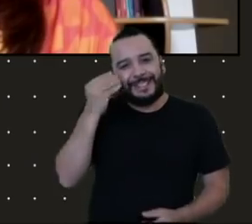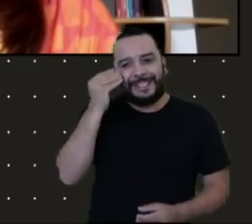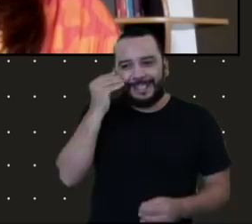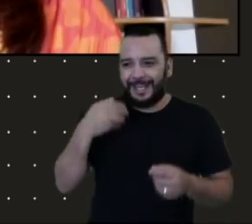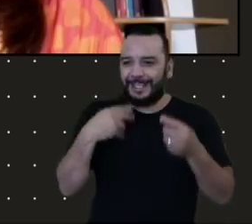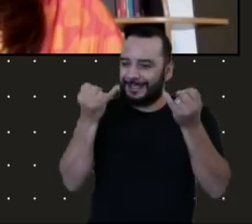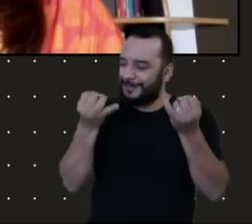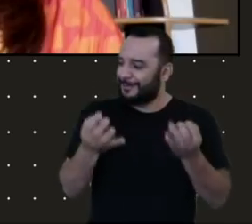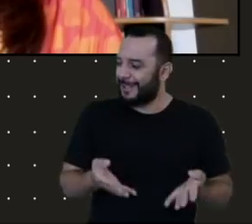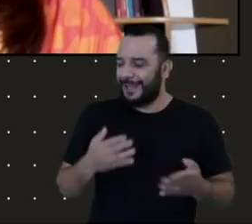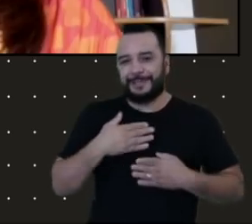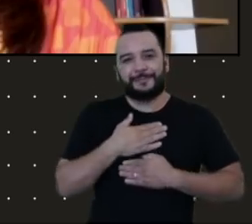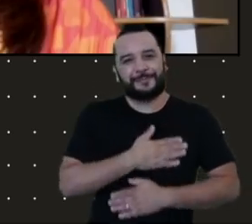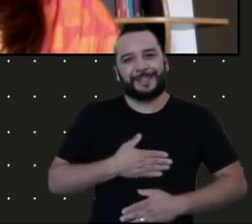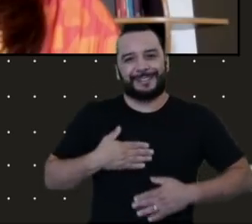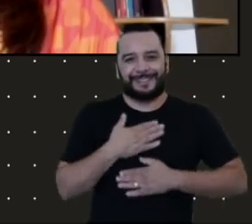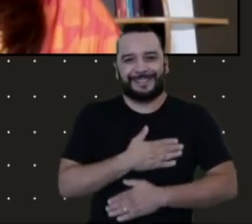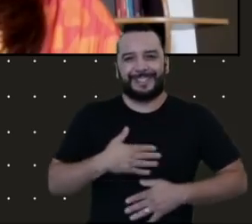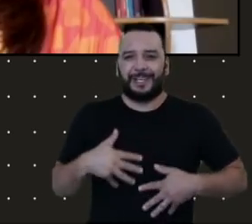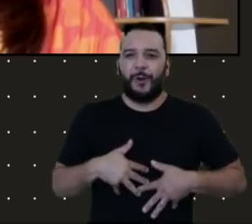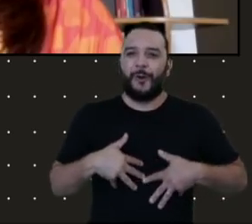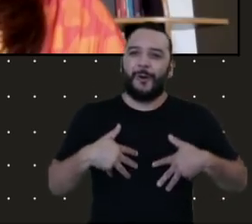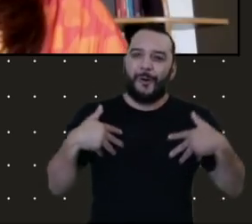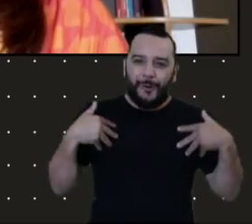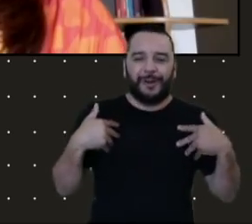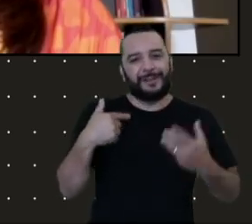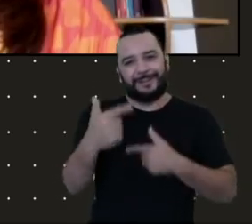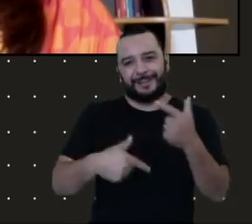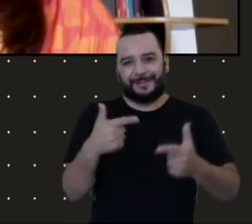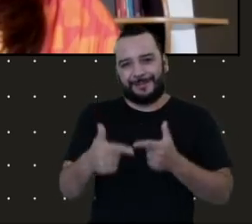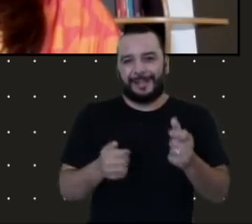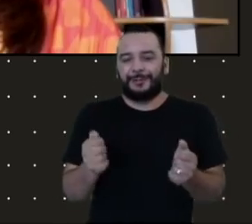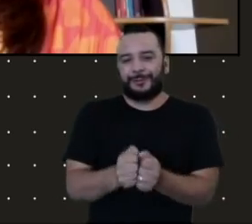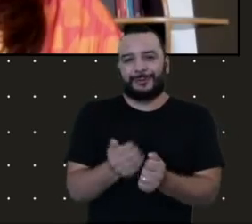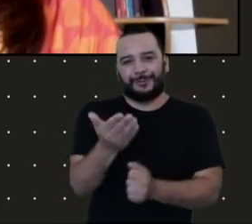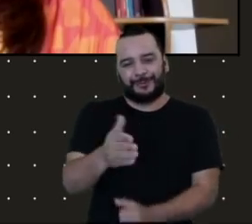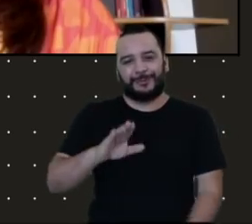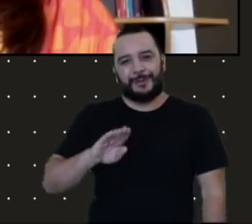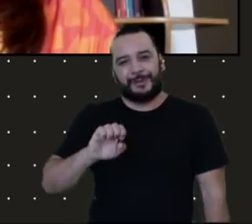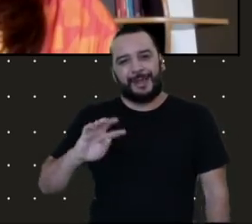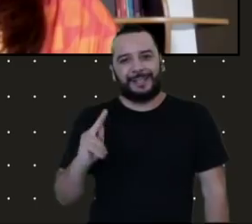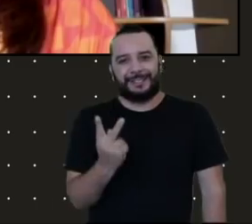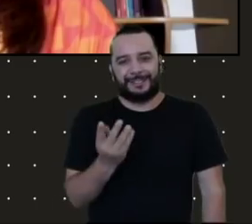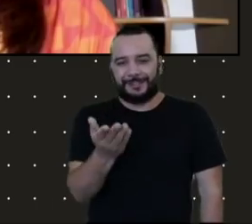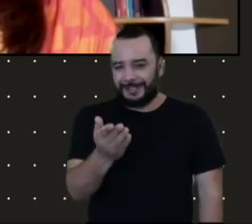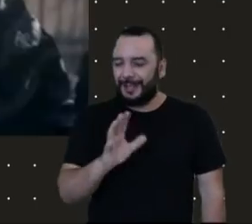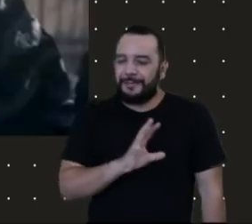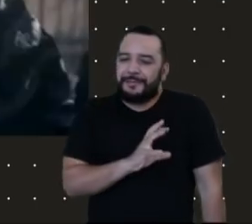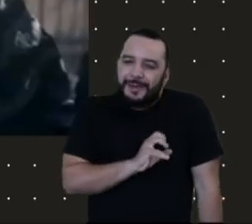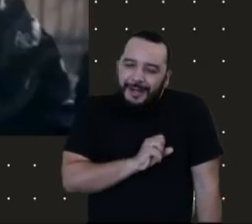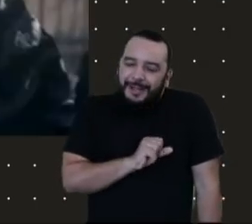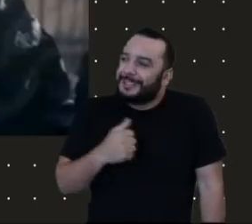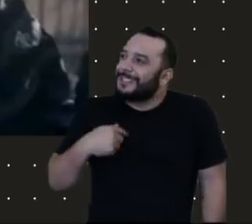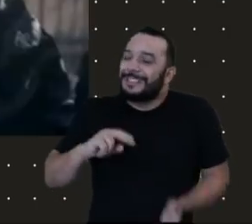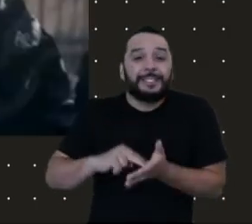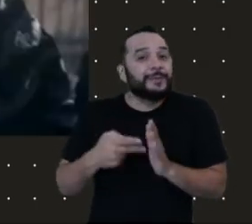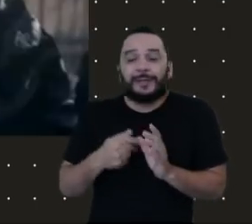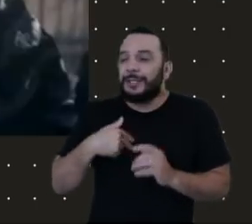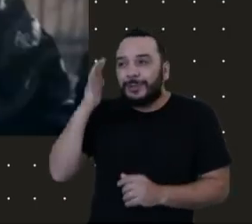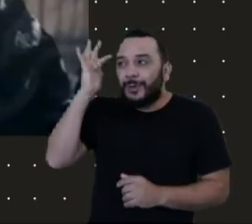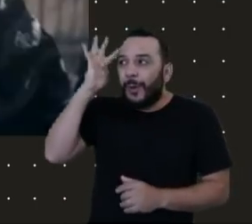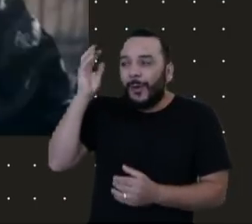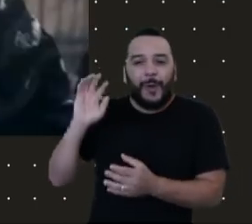também, olha só. Oi, boa noite, pessoal. Boa noite, minha rainha. Charles Paravente